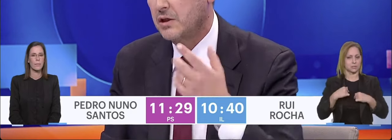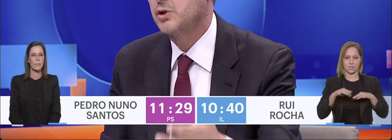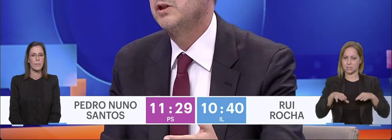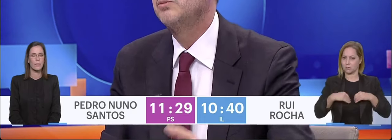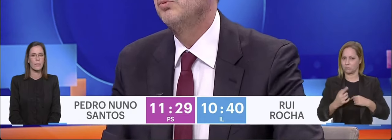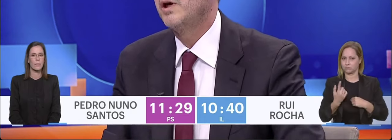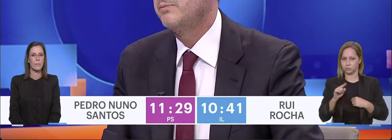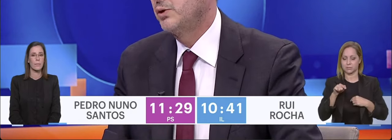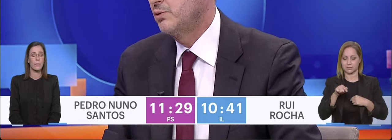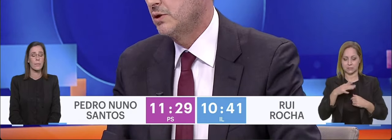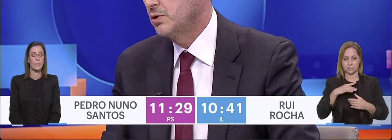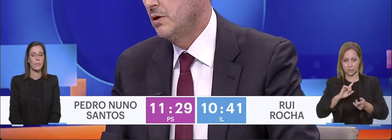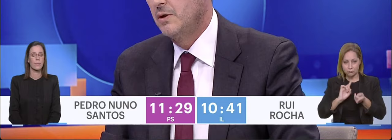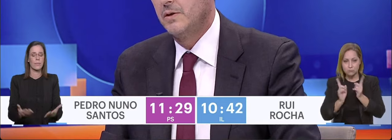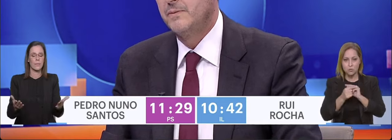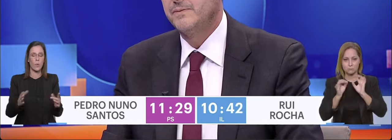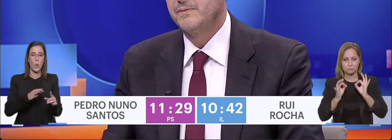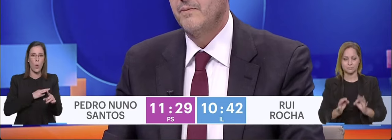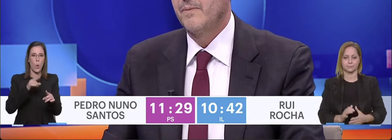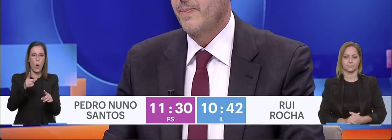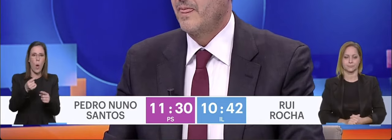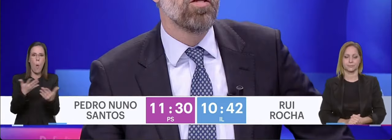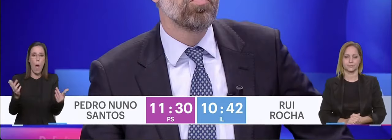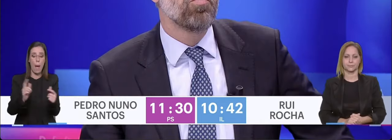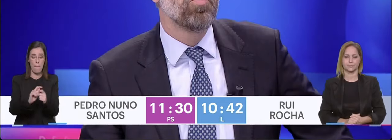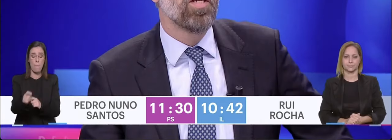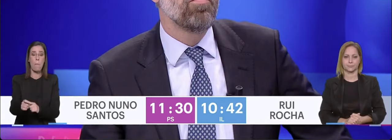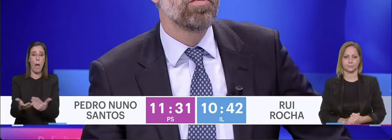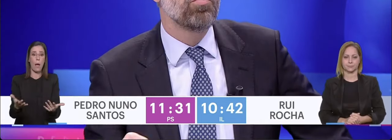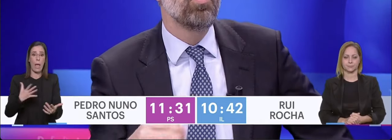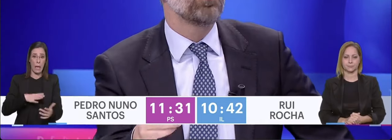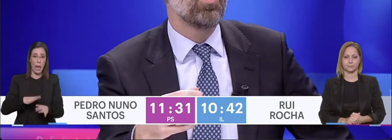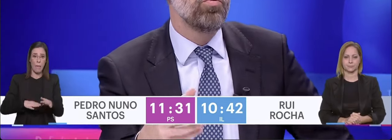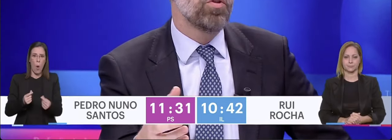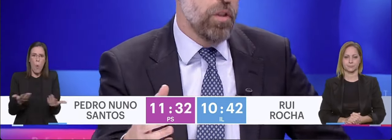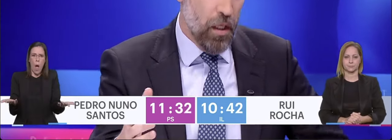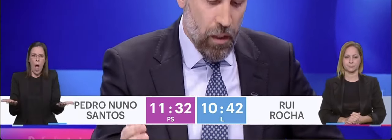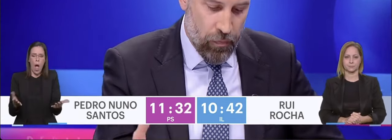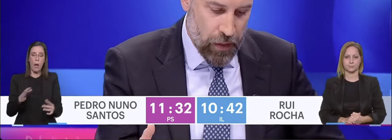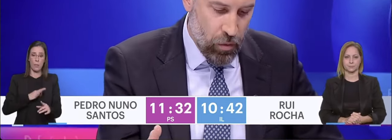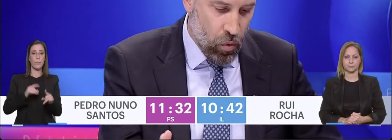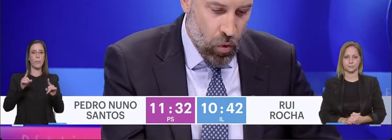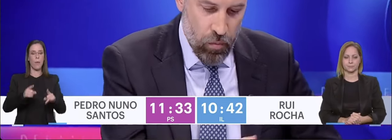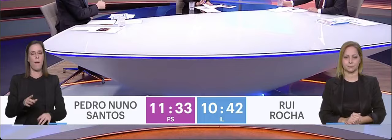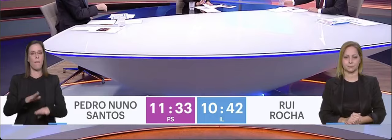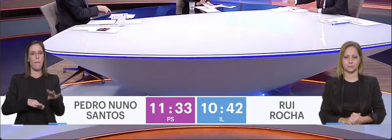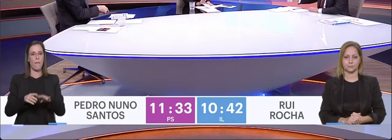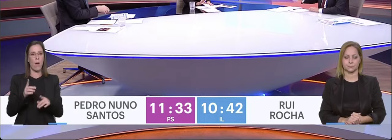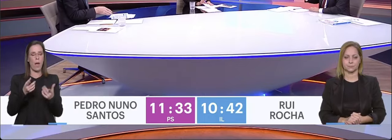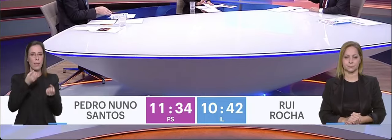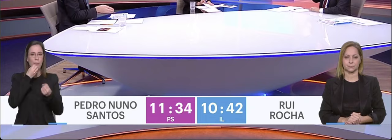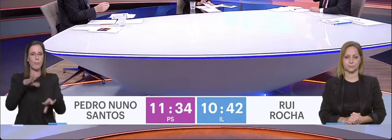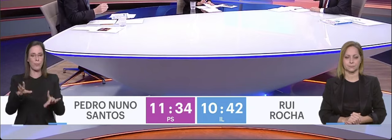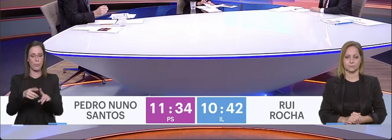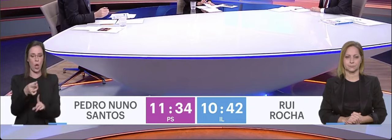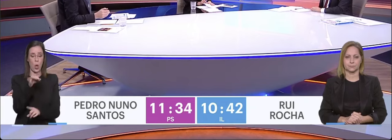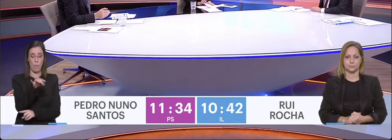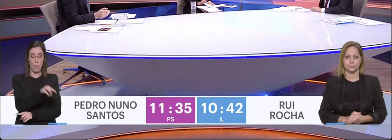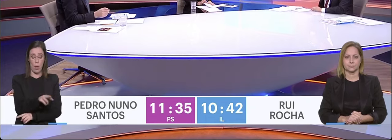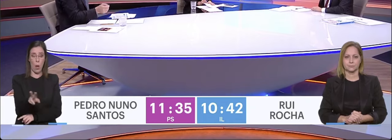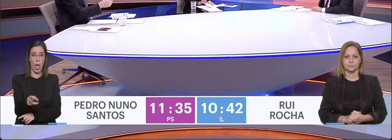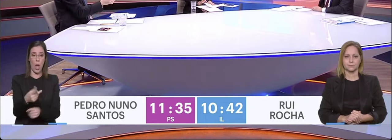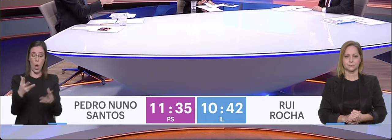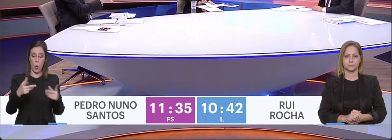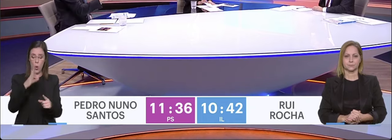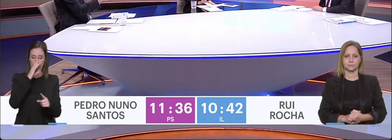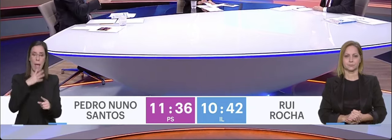e isso é que nós queremos mudar Pedro os senhores não têm dinheiro para pagar sequer o que o que querem fazer os senhores os senhores fazem o rombo de de 9.000 milhões de euros